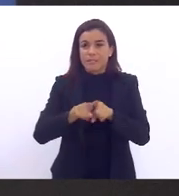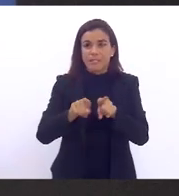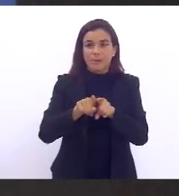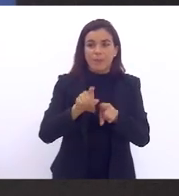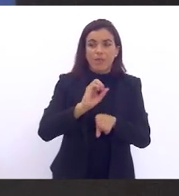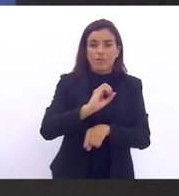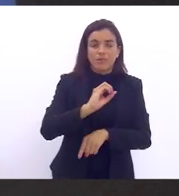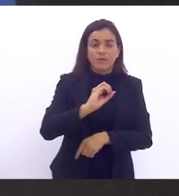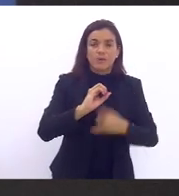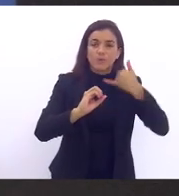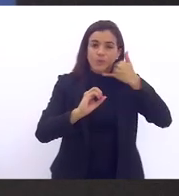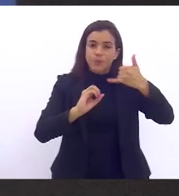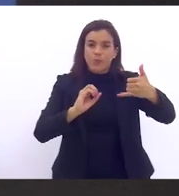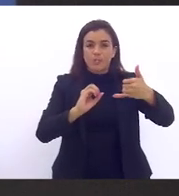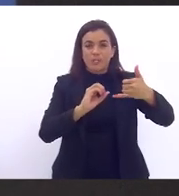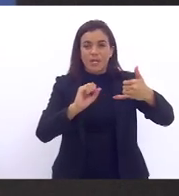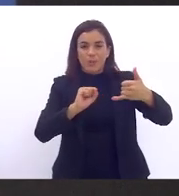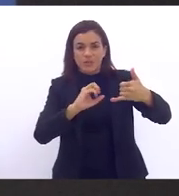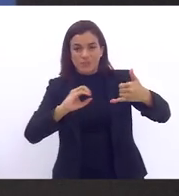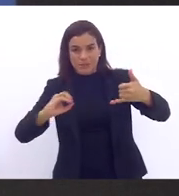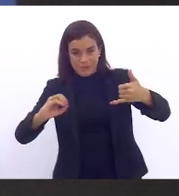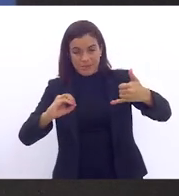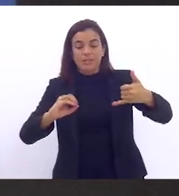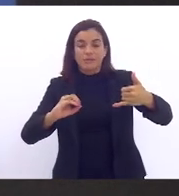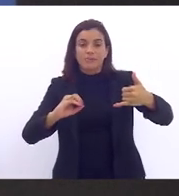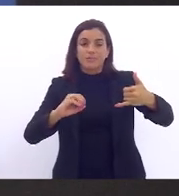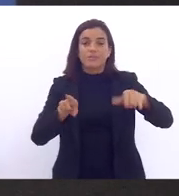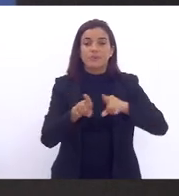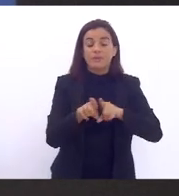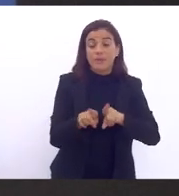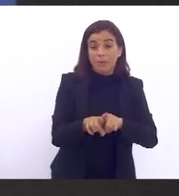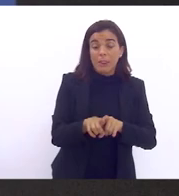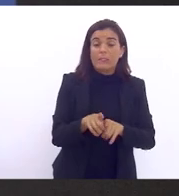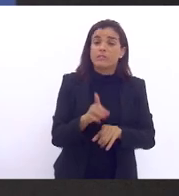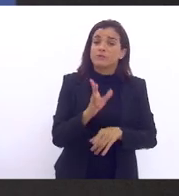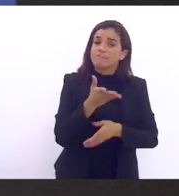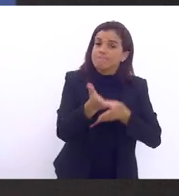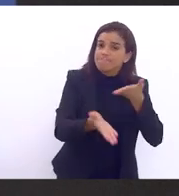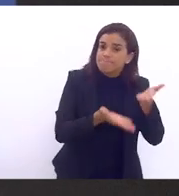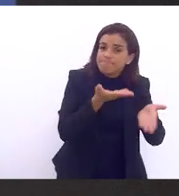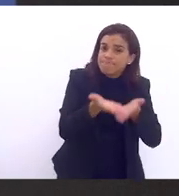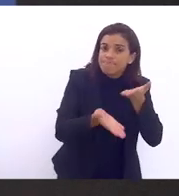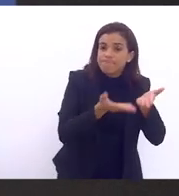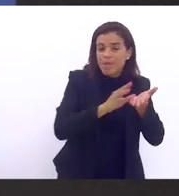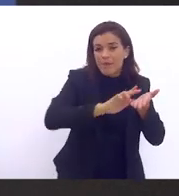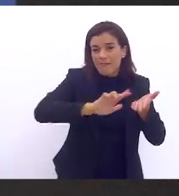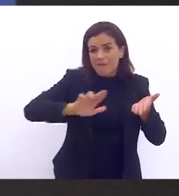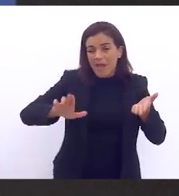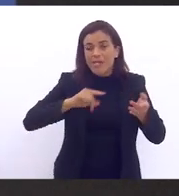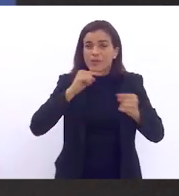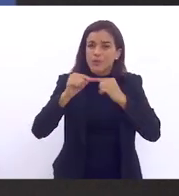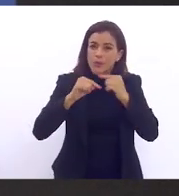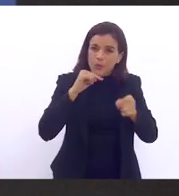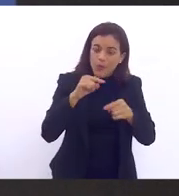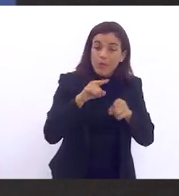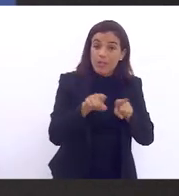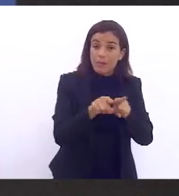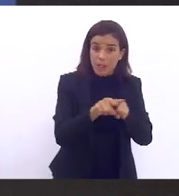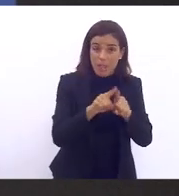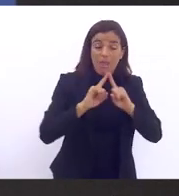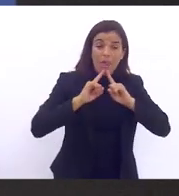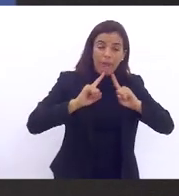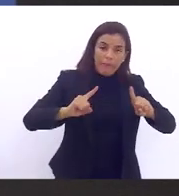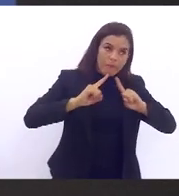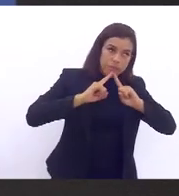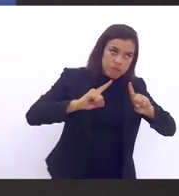o 0800 que dirime qualquer dúvida e o 0800 tem tratado né como o Thiago Falou várias dúvidas e várias reclamações